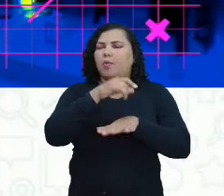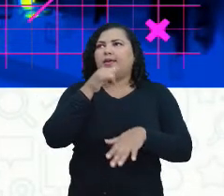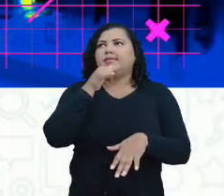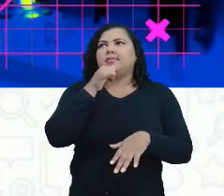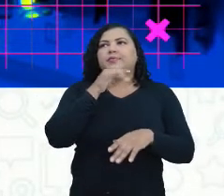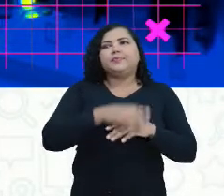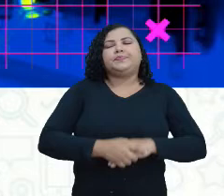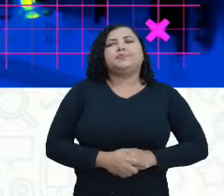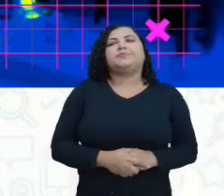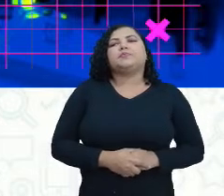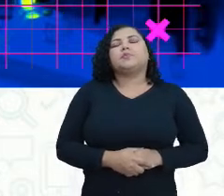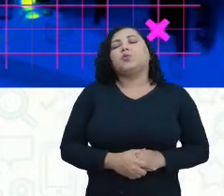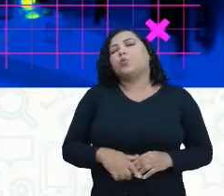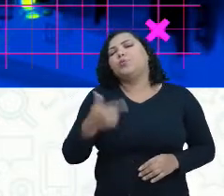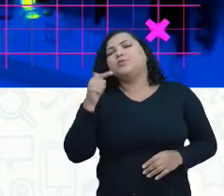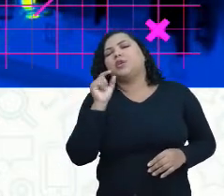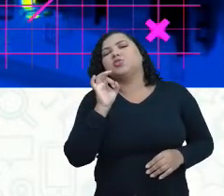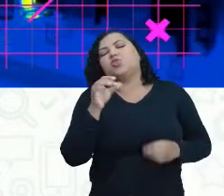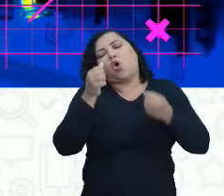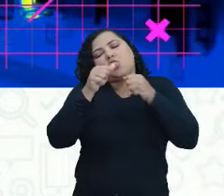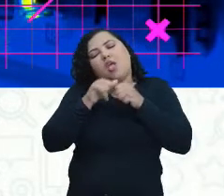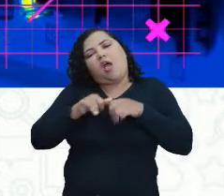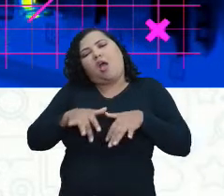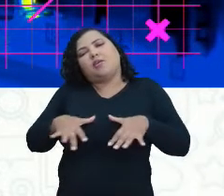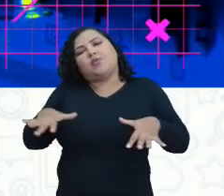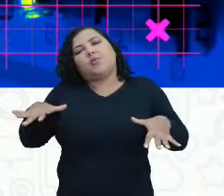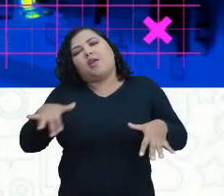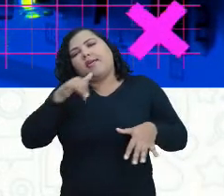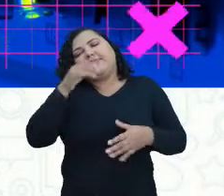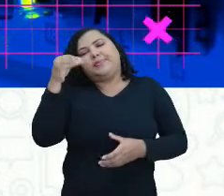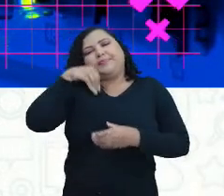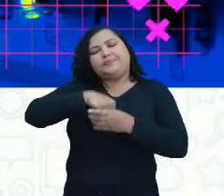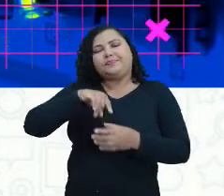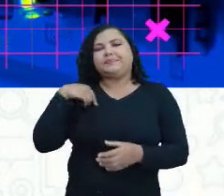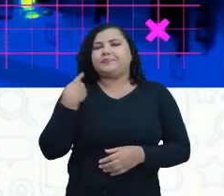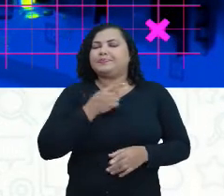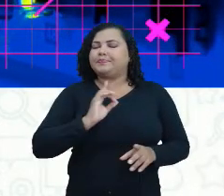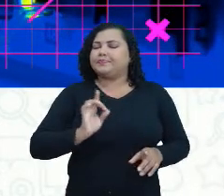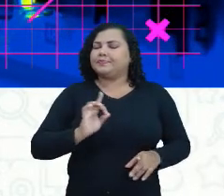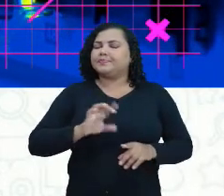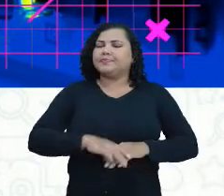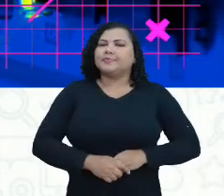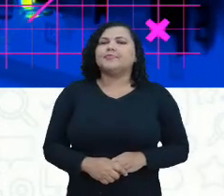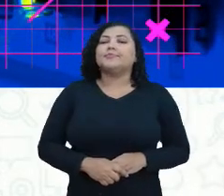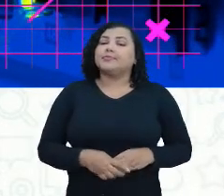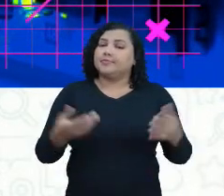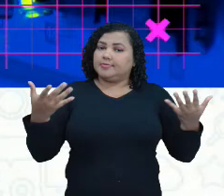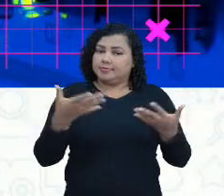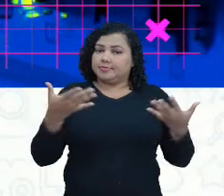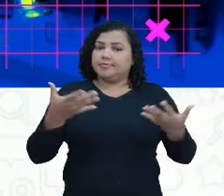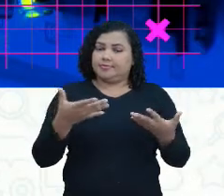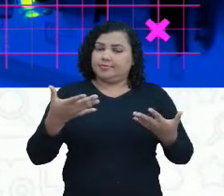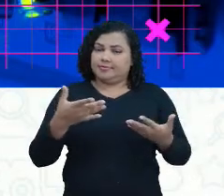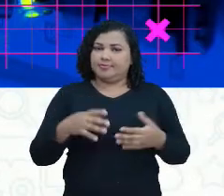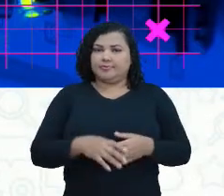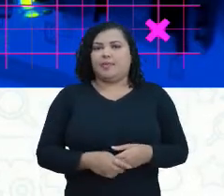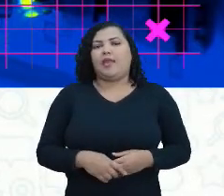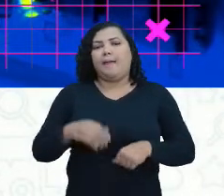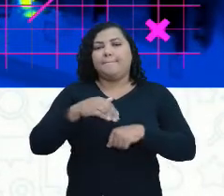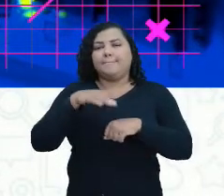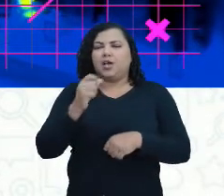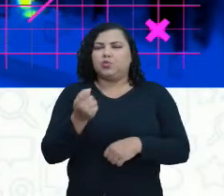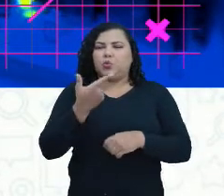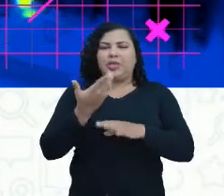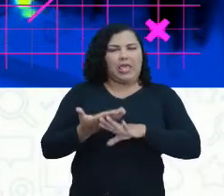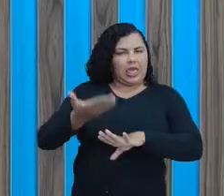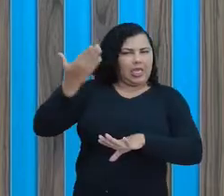ambiente sonoro real, natural, né, no qual a gente está inserido, mas a gente, hoje em dia, mais do que em outras